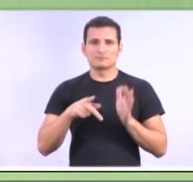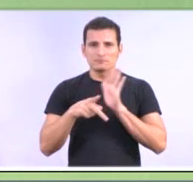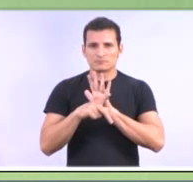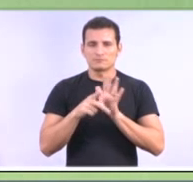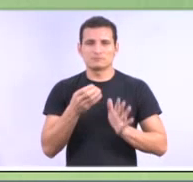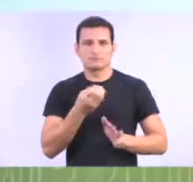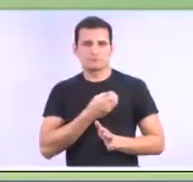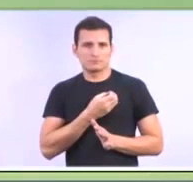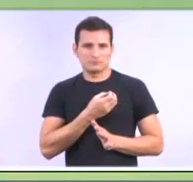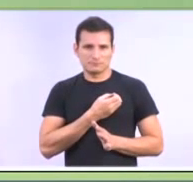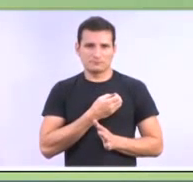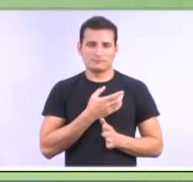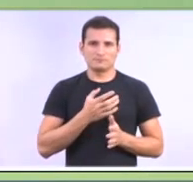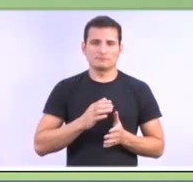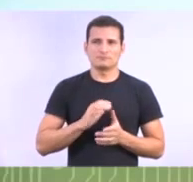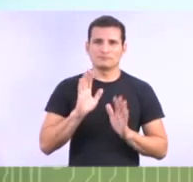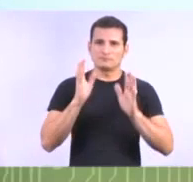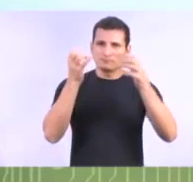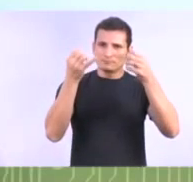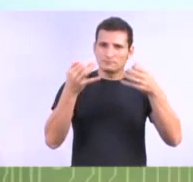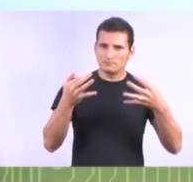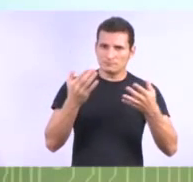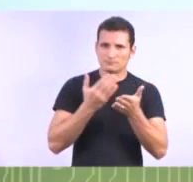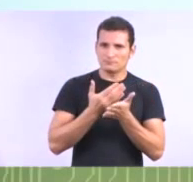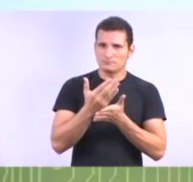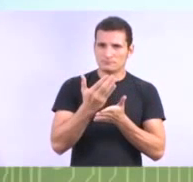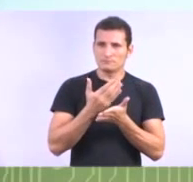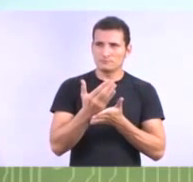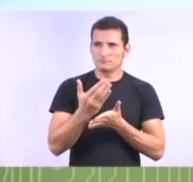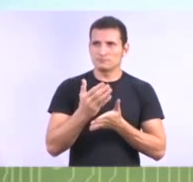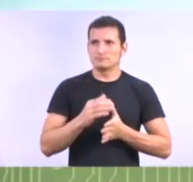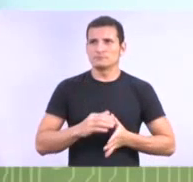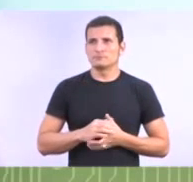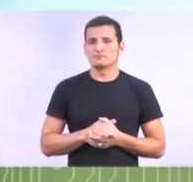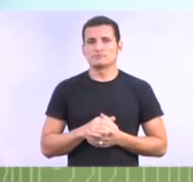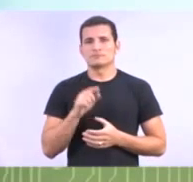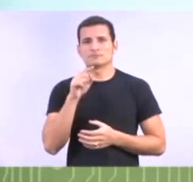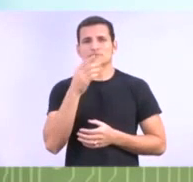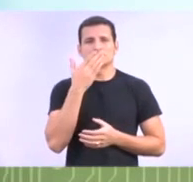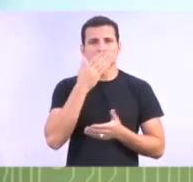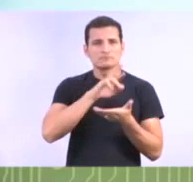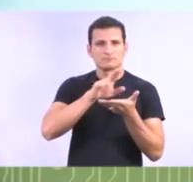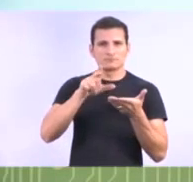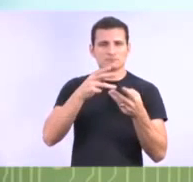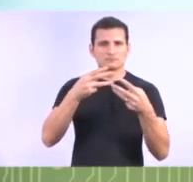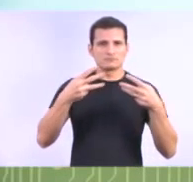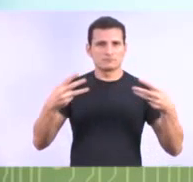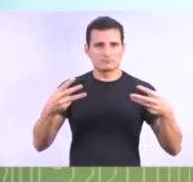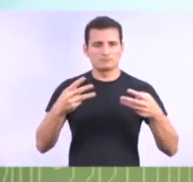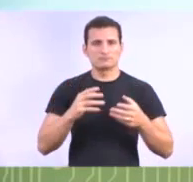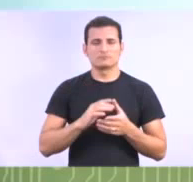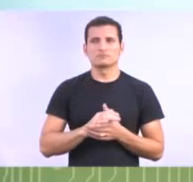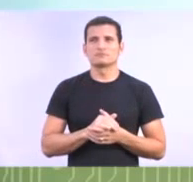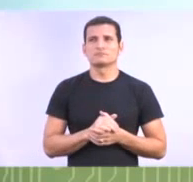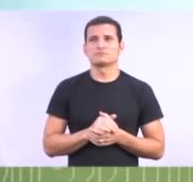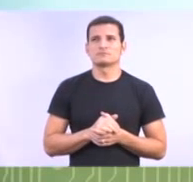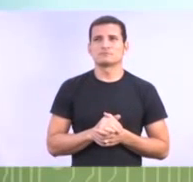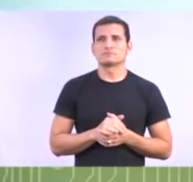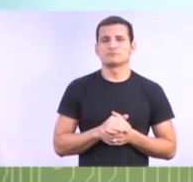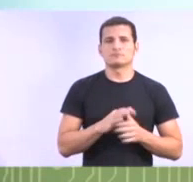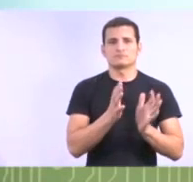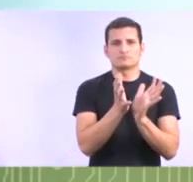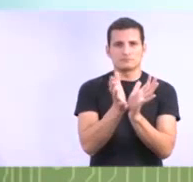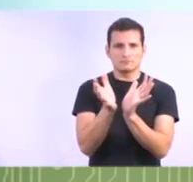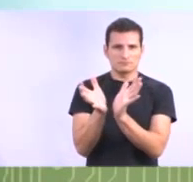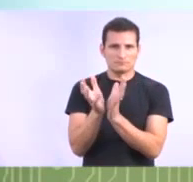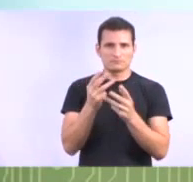E a gente falou no início nessa parte, né, dos tipos de rede, que na classificação das